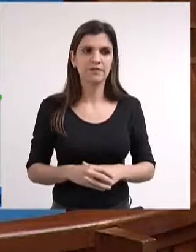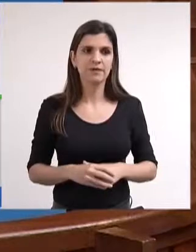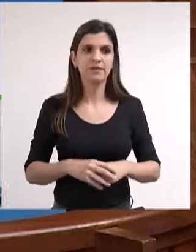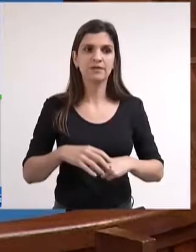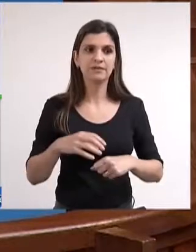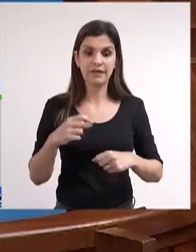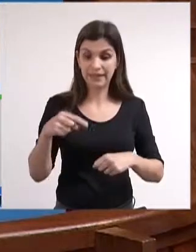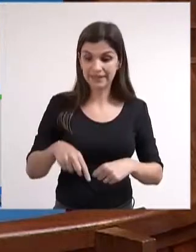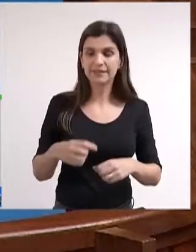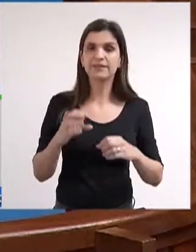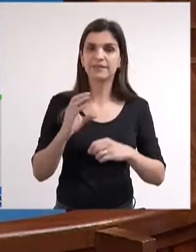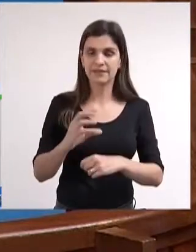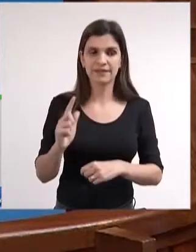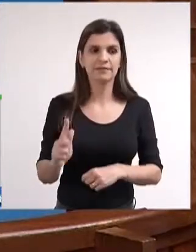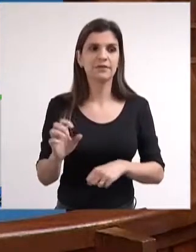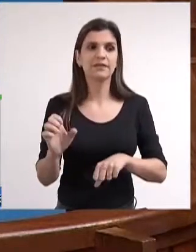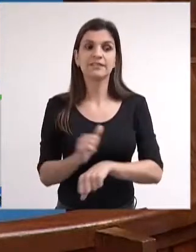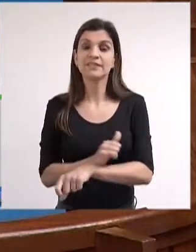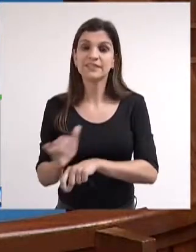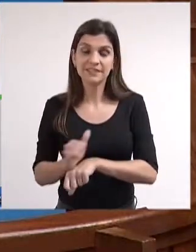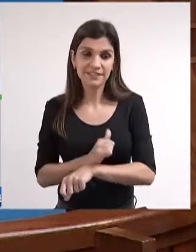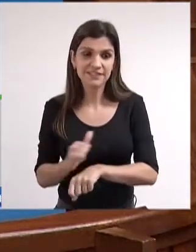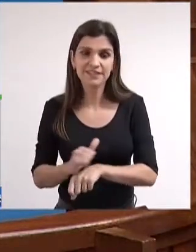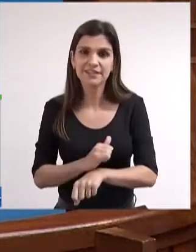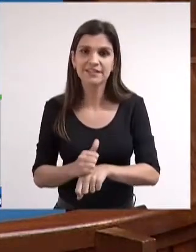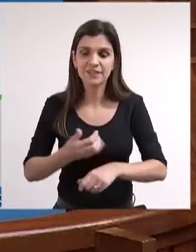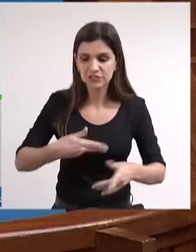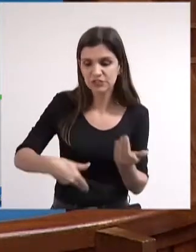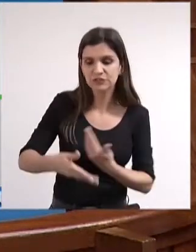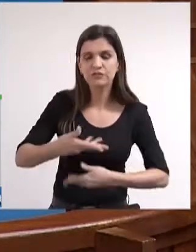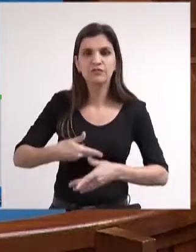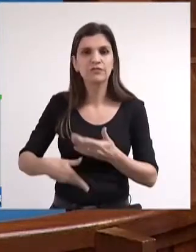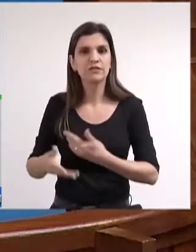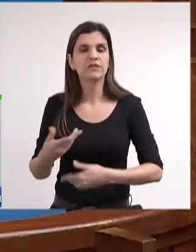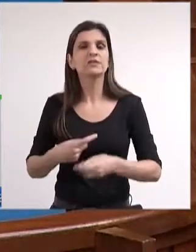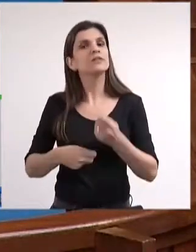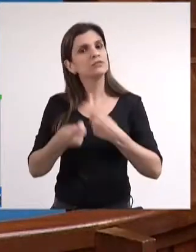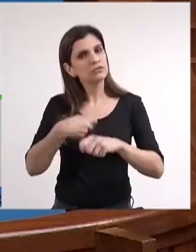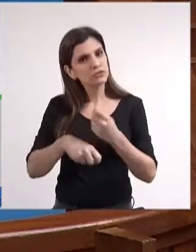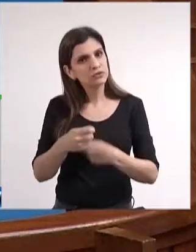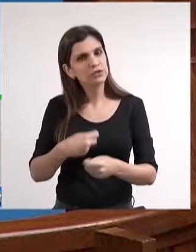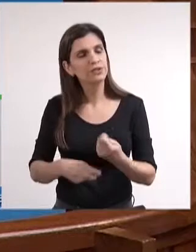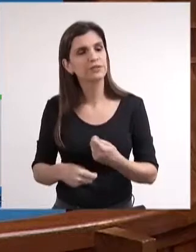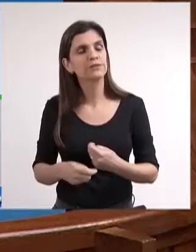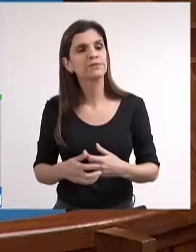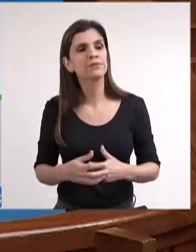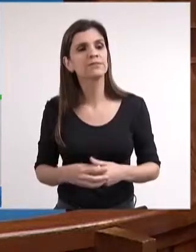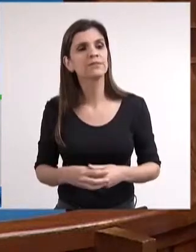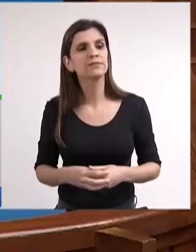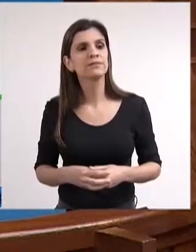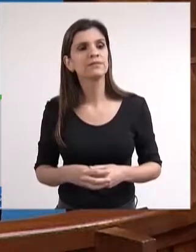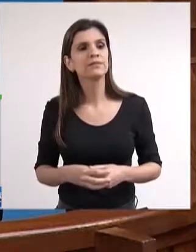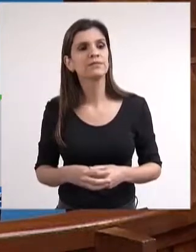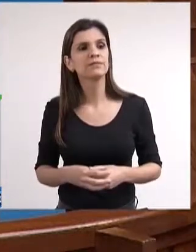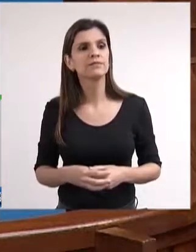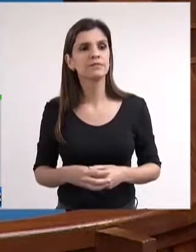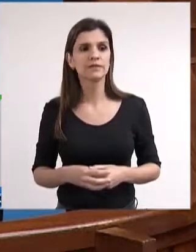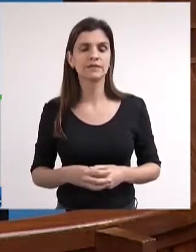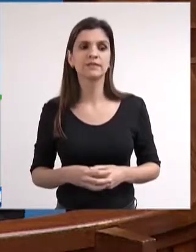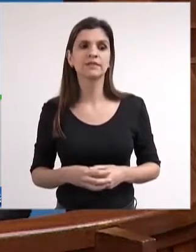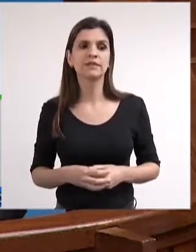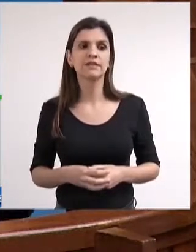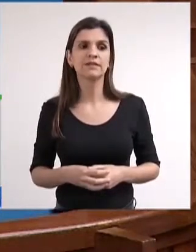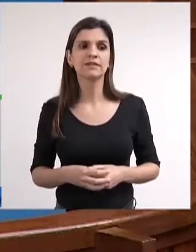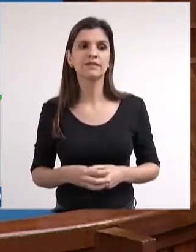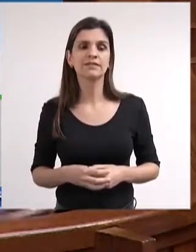criação e regularização de micro e pequenos negócios da nossa capital. E, obviamente, que às vezes as